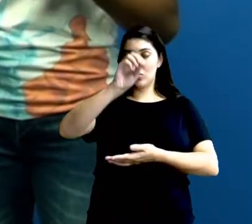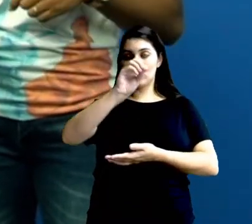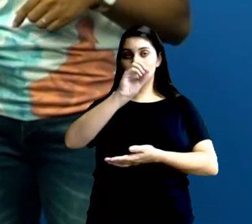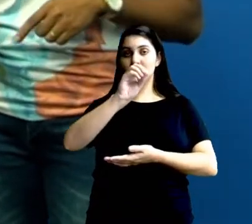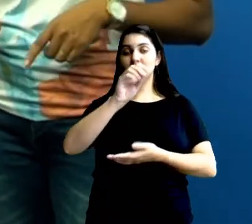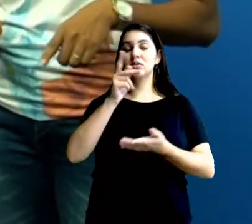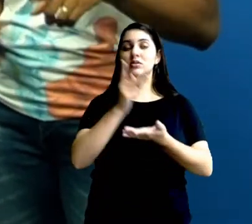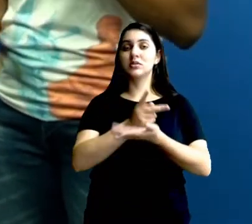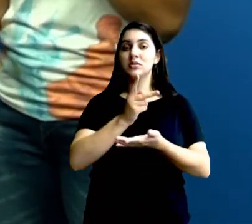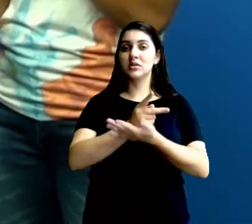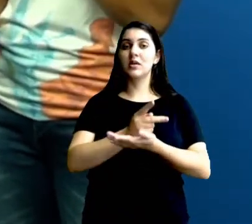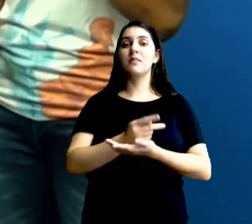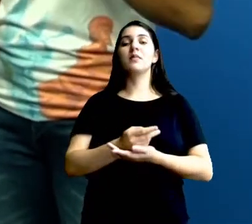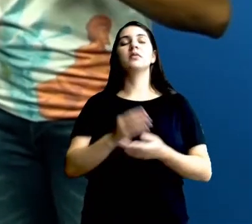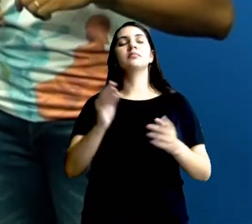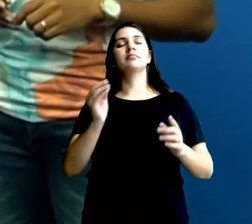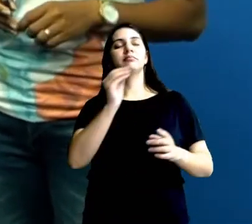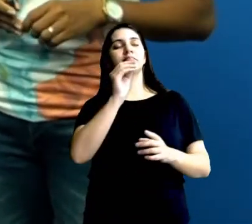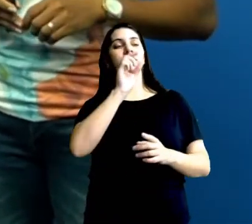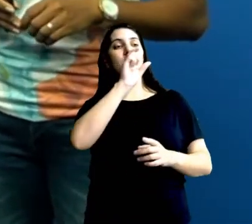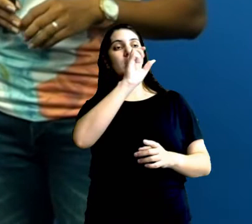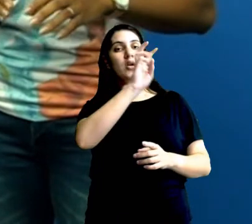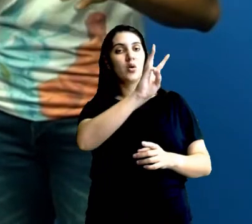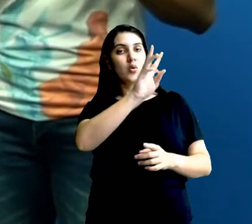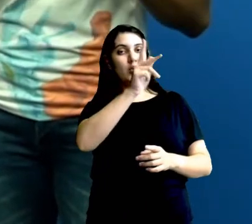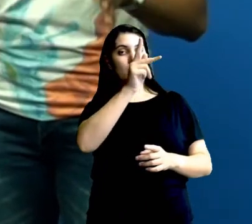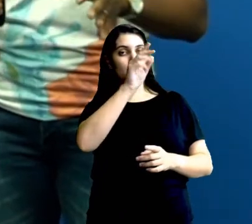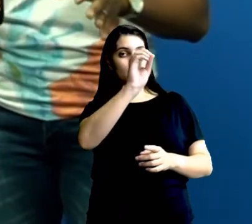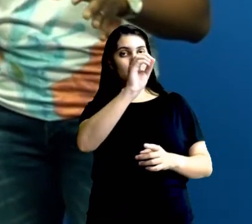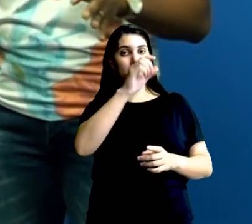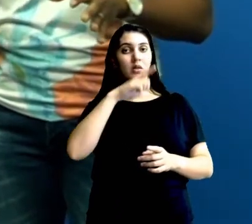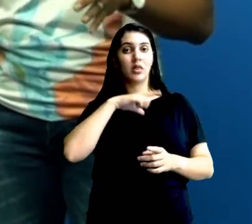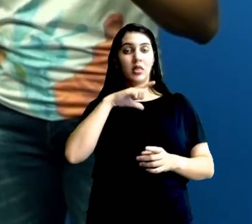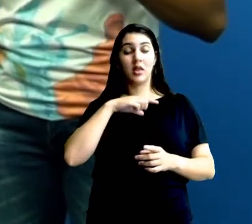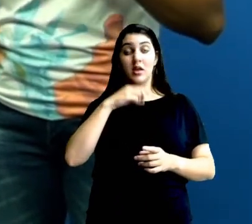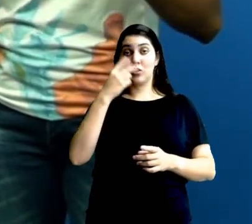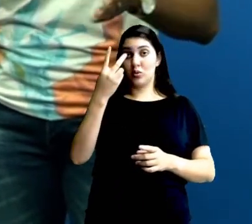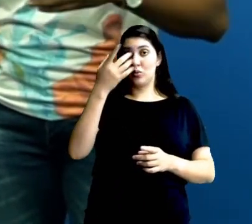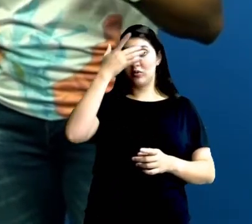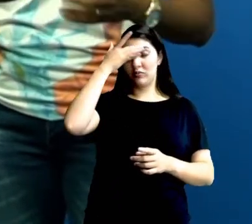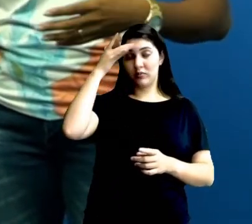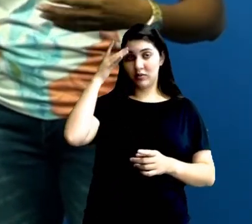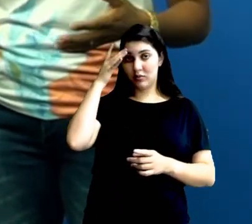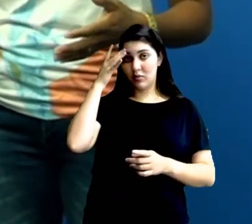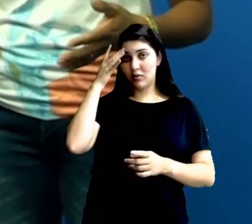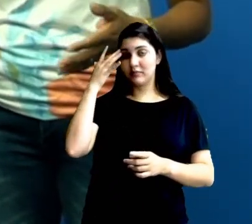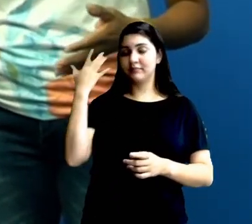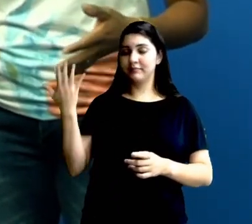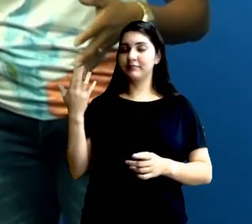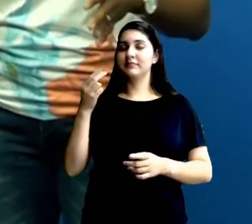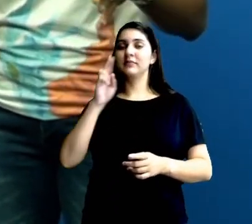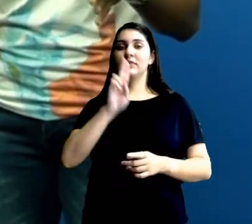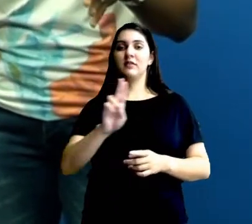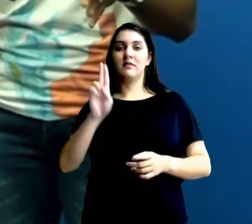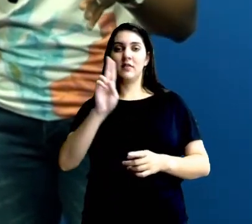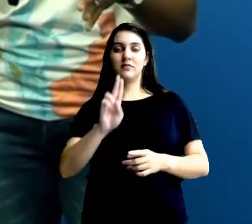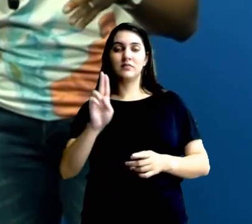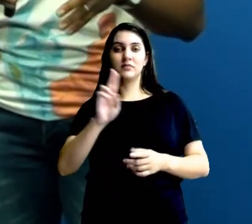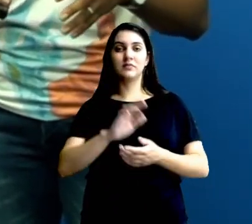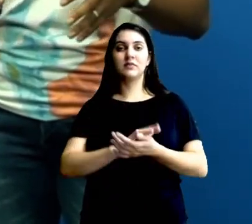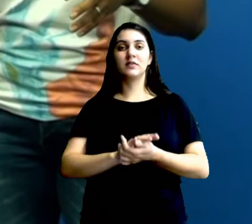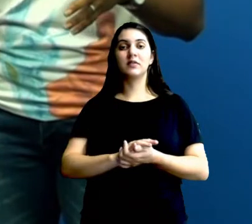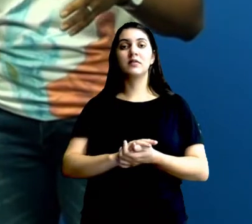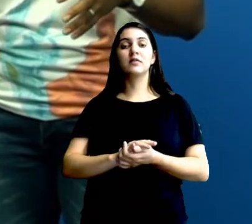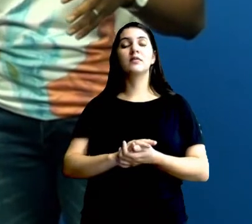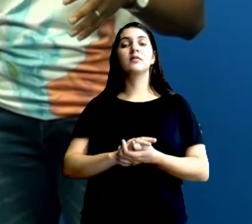É sempre colocar who, que está ali em evidência. Tem 2 pessoas, você quer saber quem são as 2 pessoas? Então, dentro da